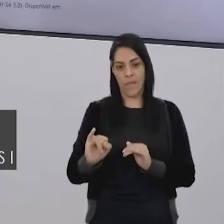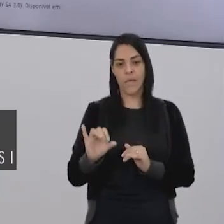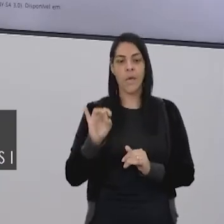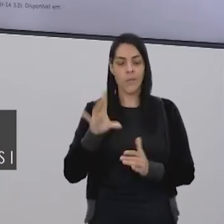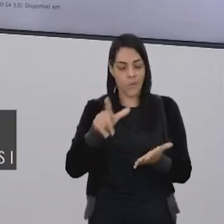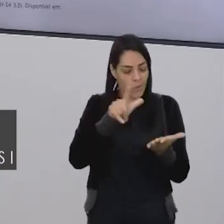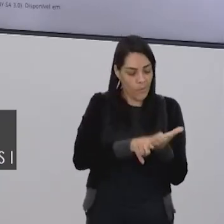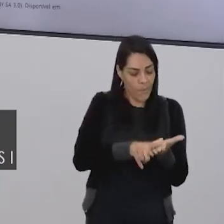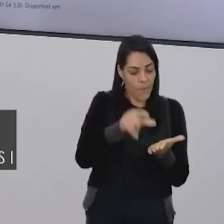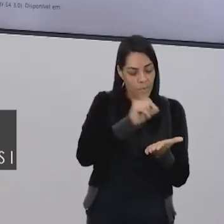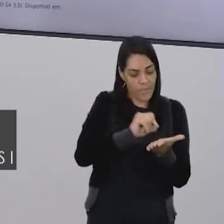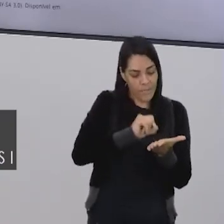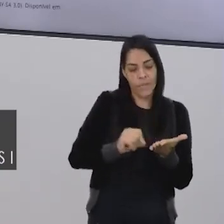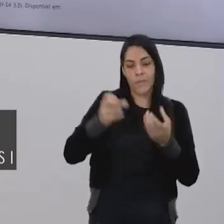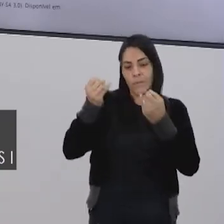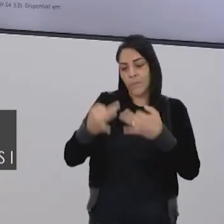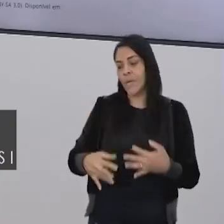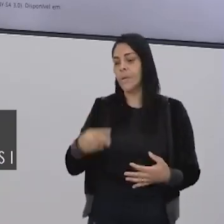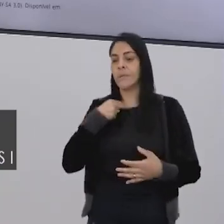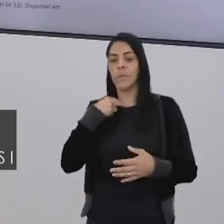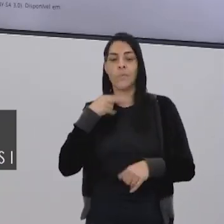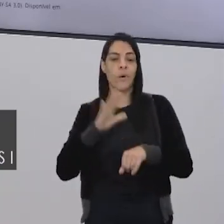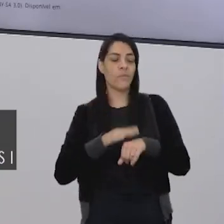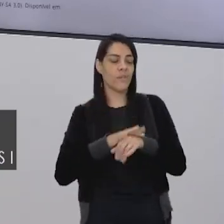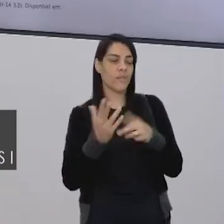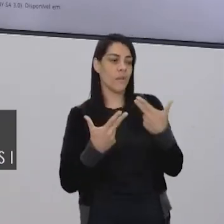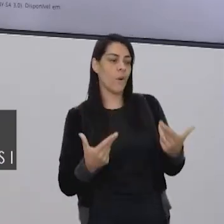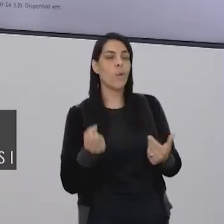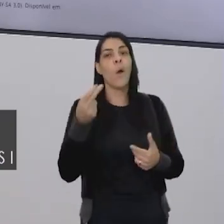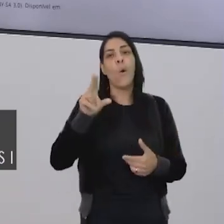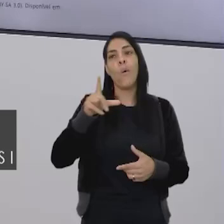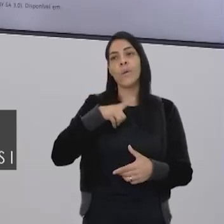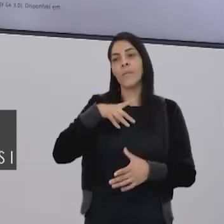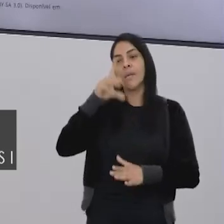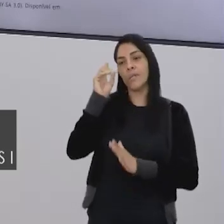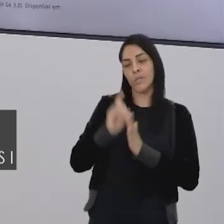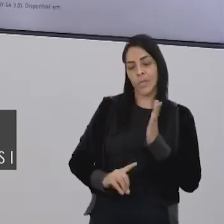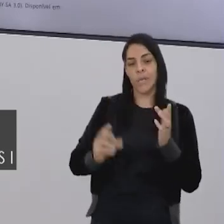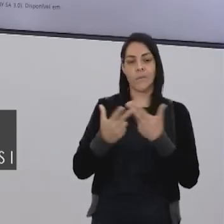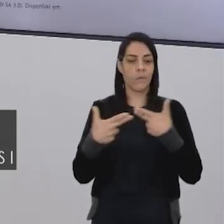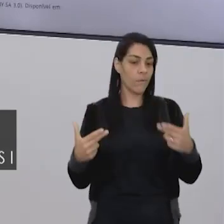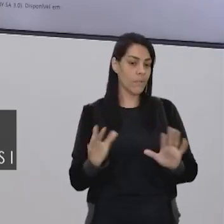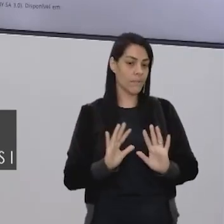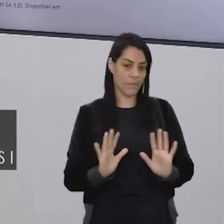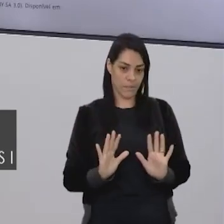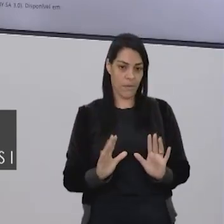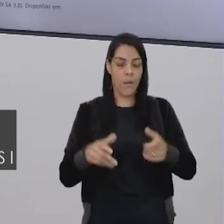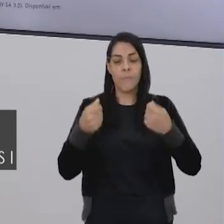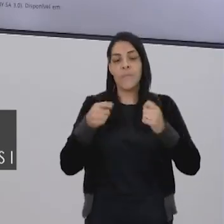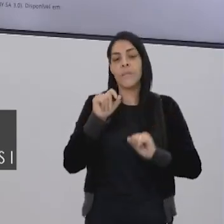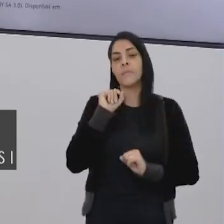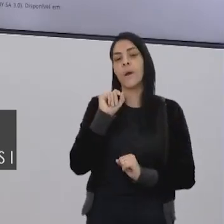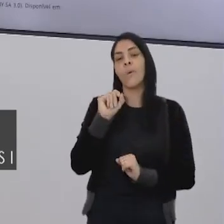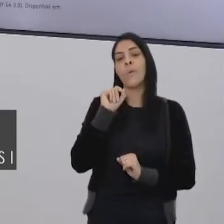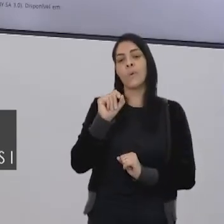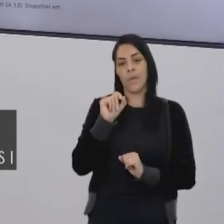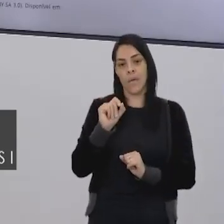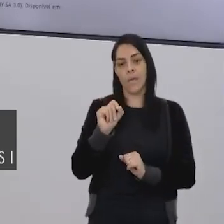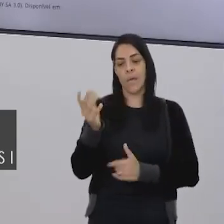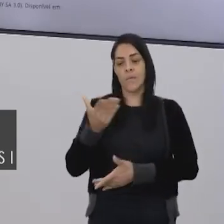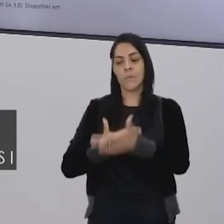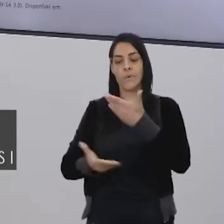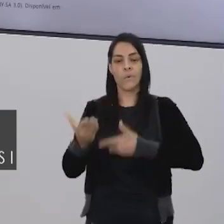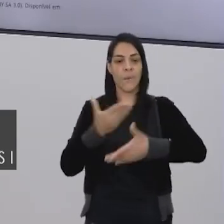dizendo que você não pode fazer determinada coisa, ou que você tem o direito a determinada coisa, ela precisa ser